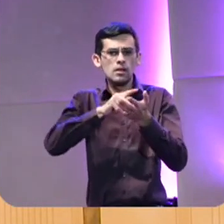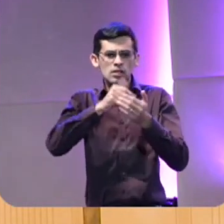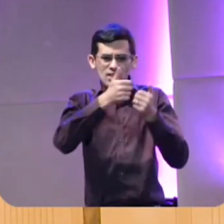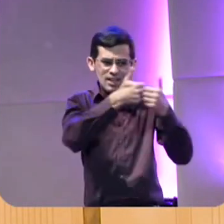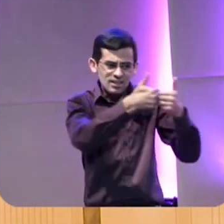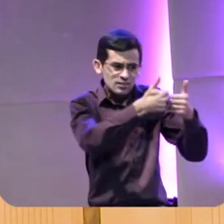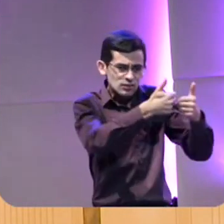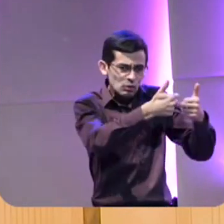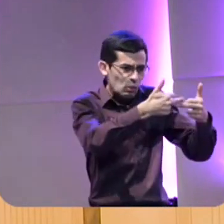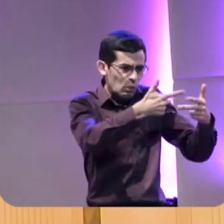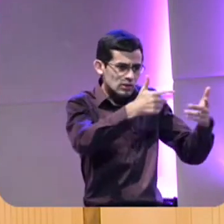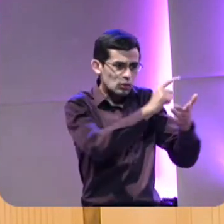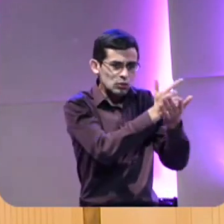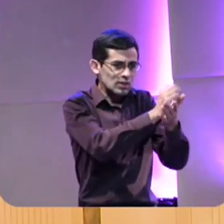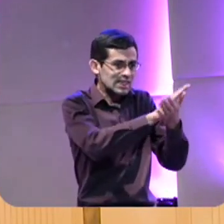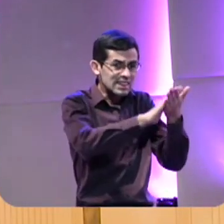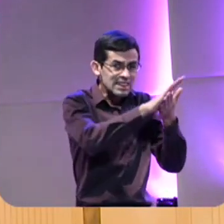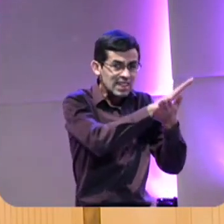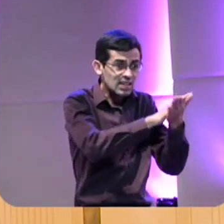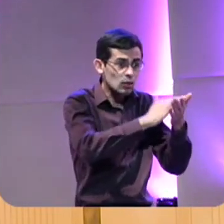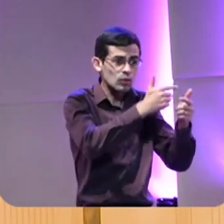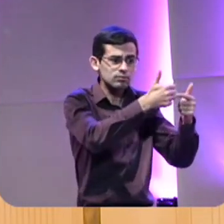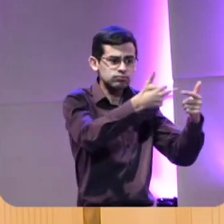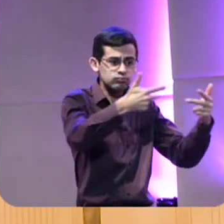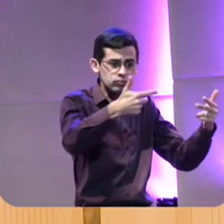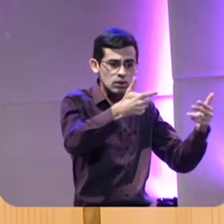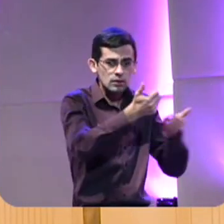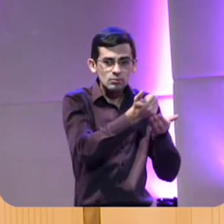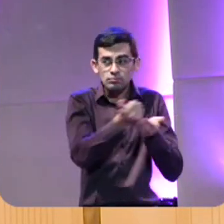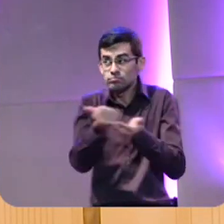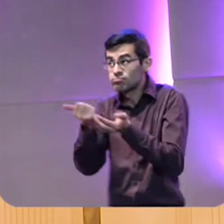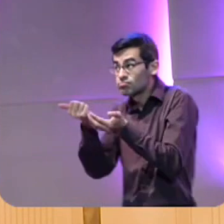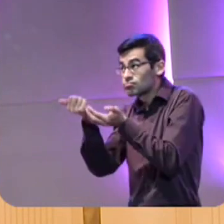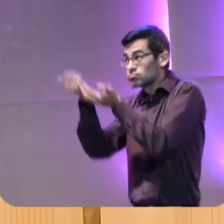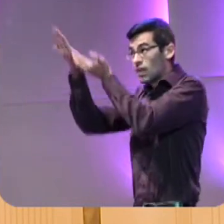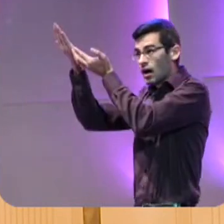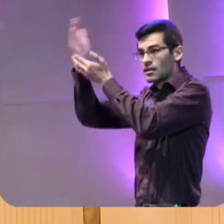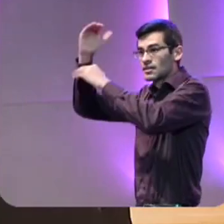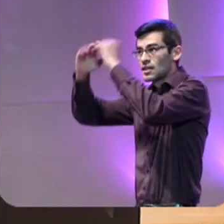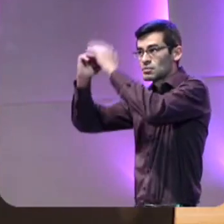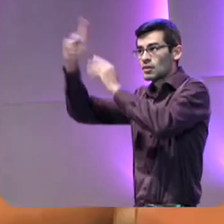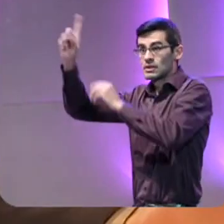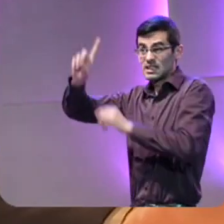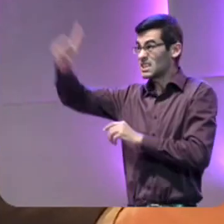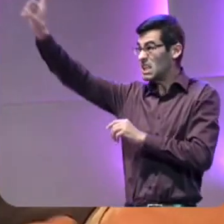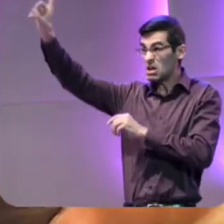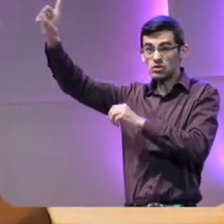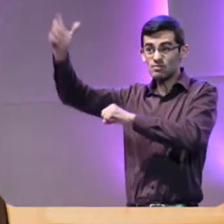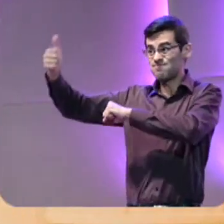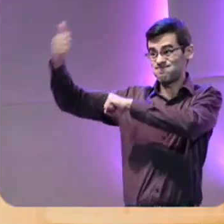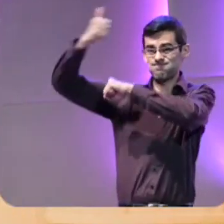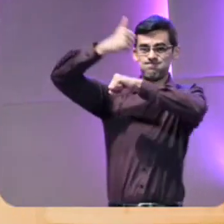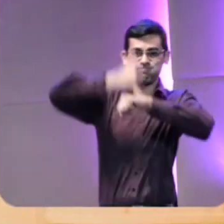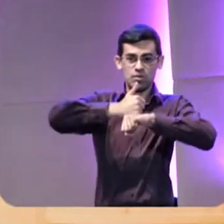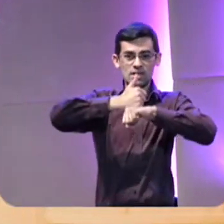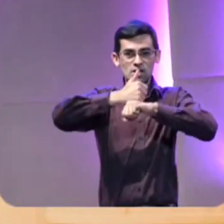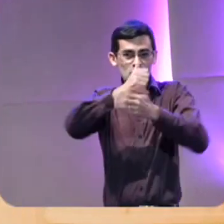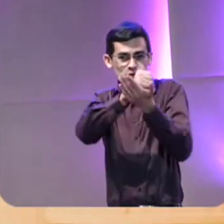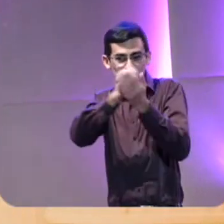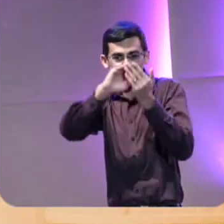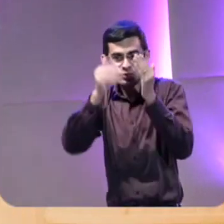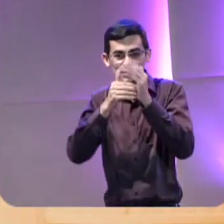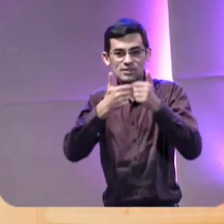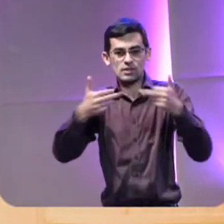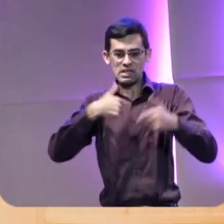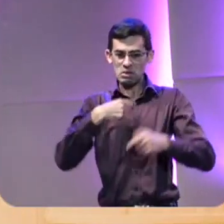que a gente não tem controle e a gente coloca na mão de Deus. Ele tem o controle de tudo, eu não tenho